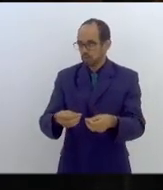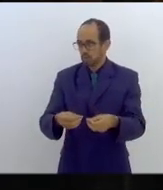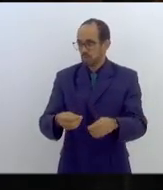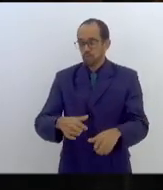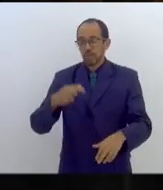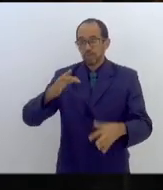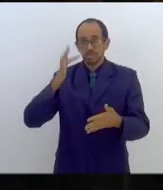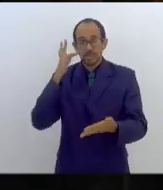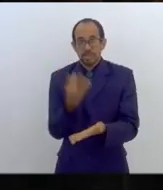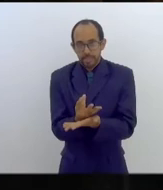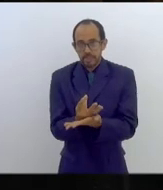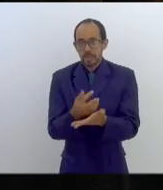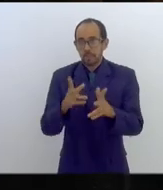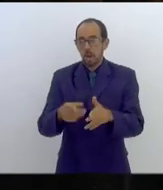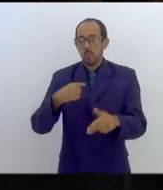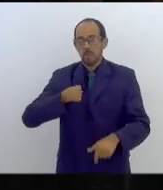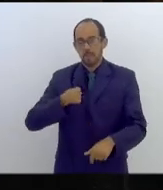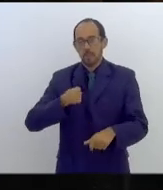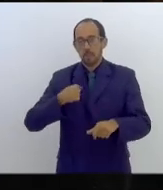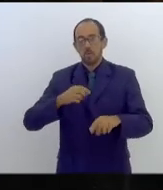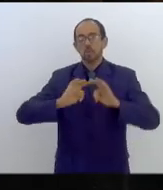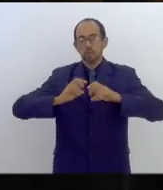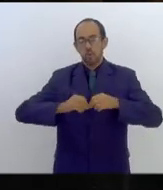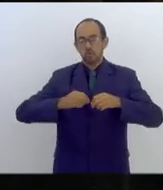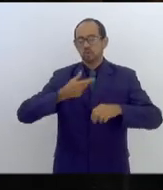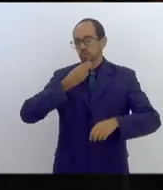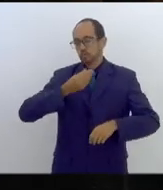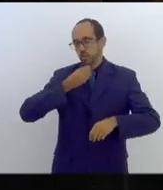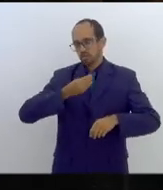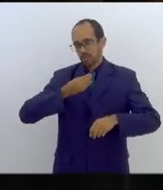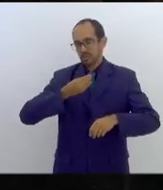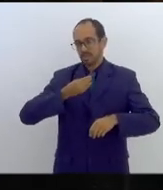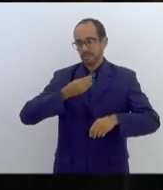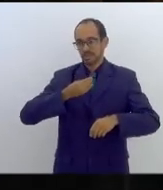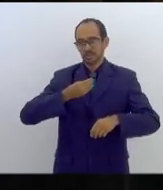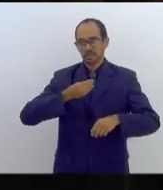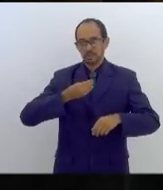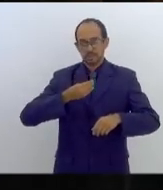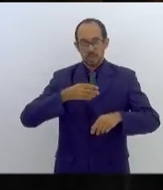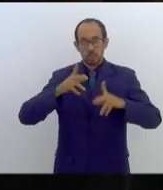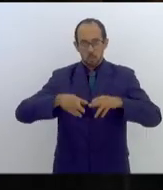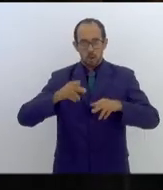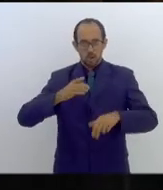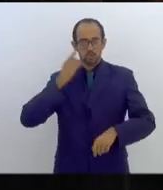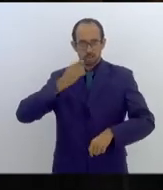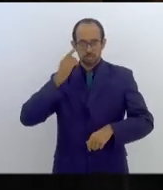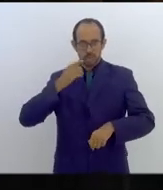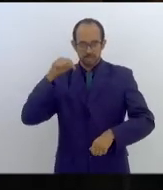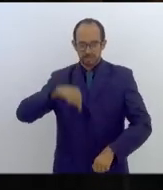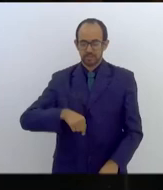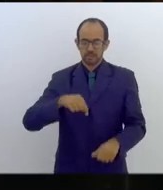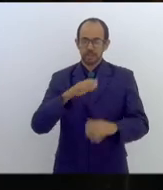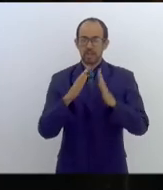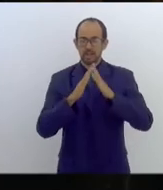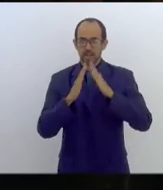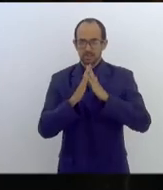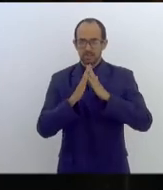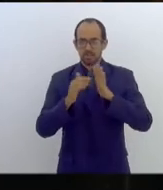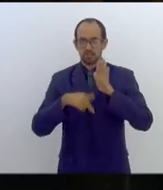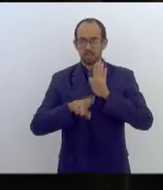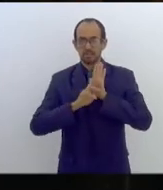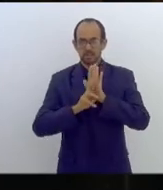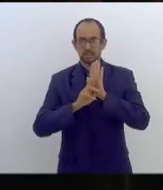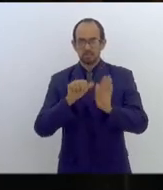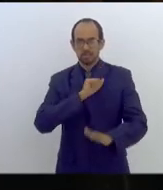assim como eu todos os Homens que servem o público Como são os honrados deputados desta casa e aqui representados todos pelo